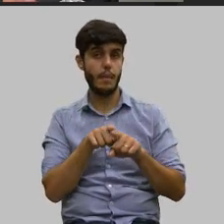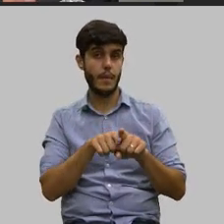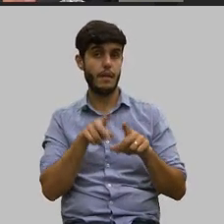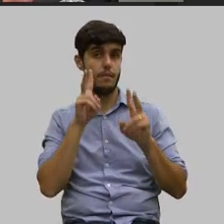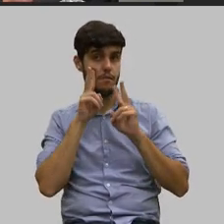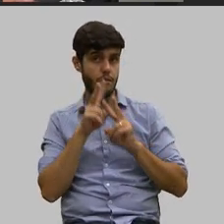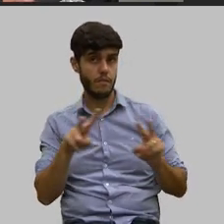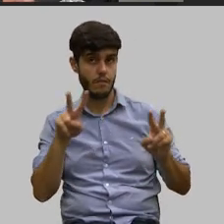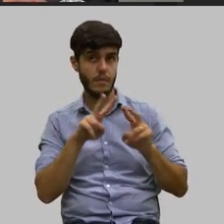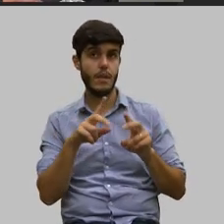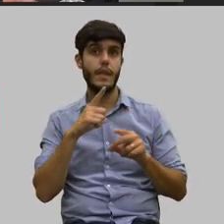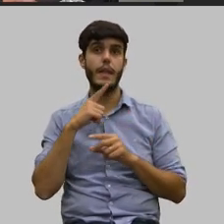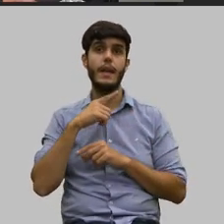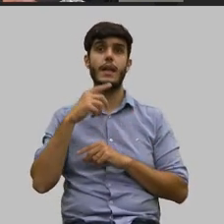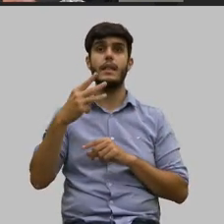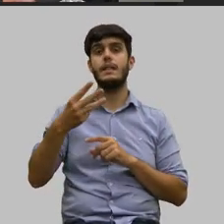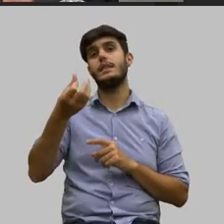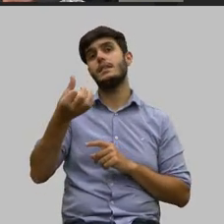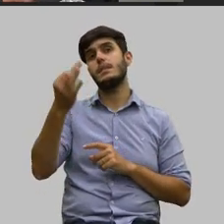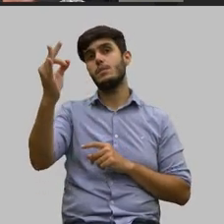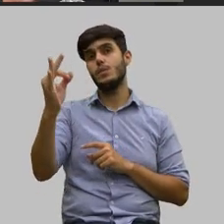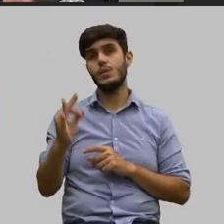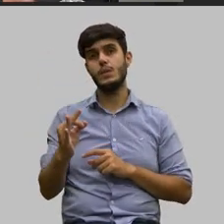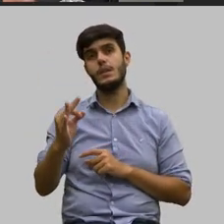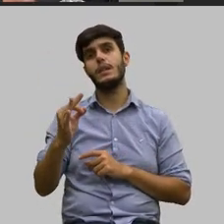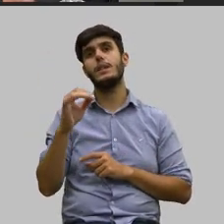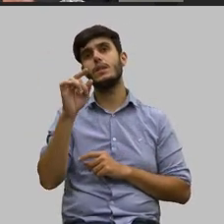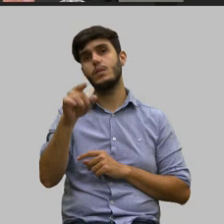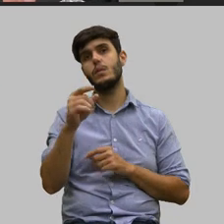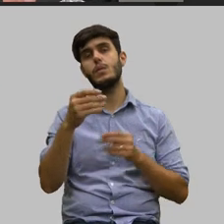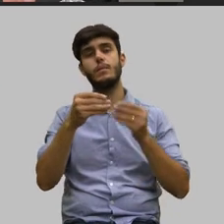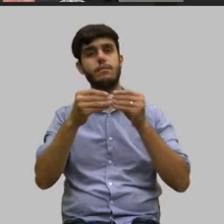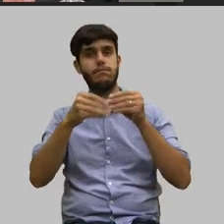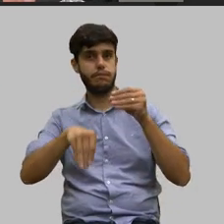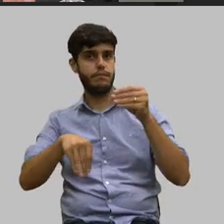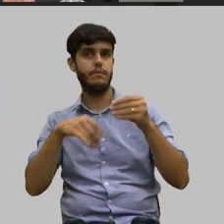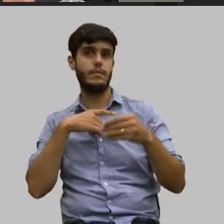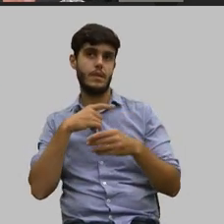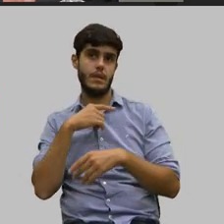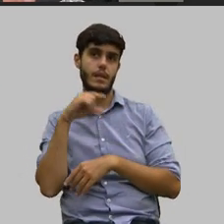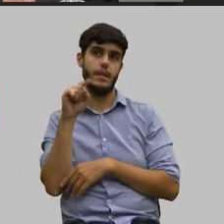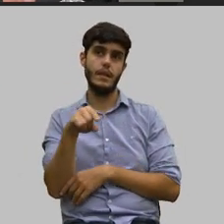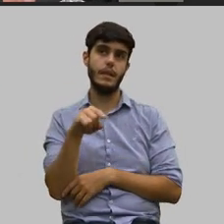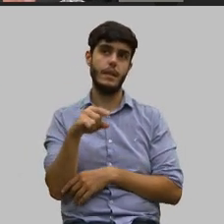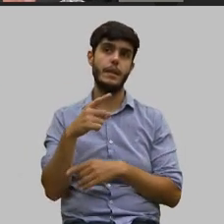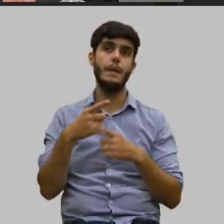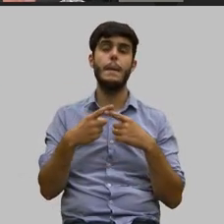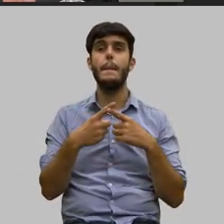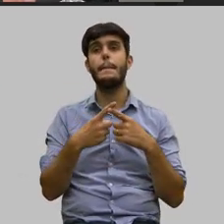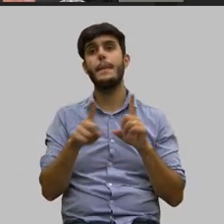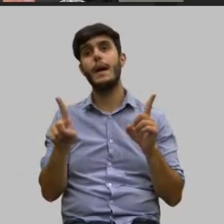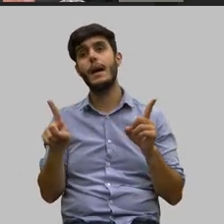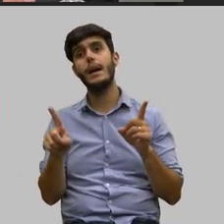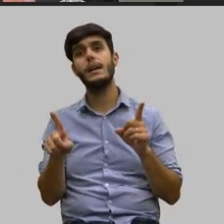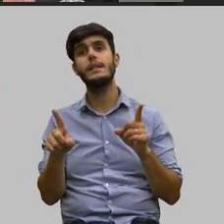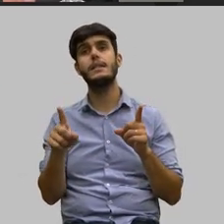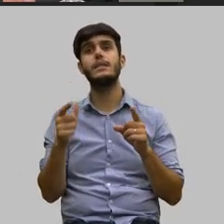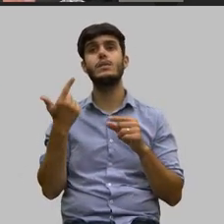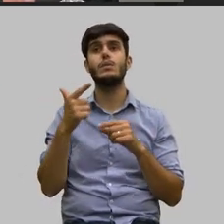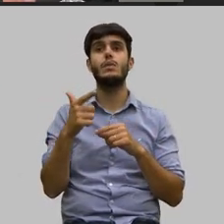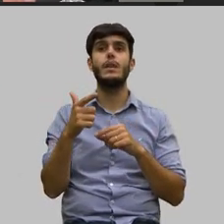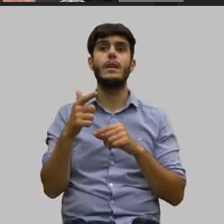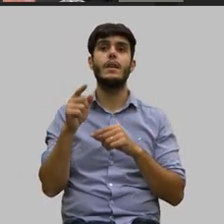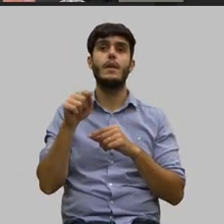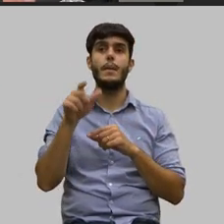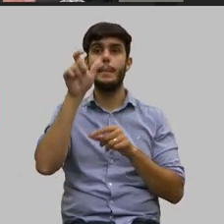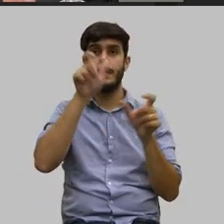de 30 um déficit né de 36% com relação ao previsto mas praticamente não temos candidatos eh que